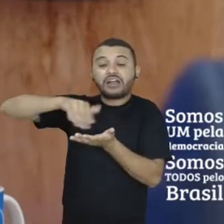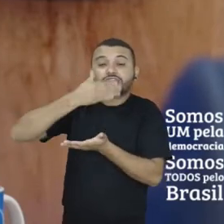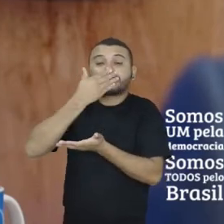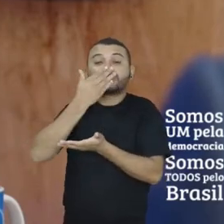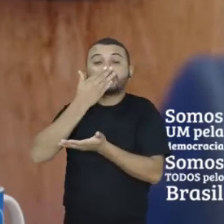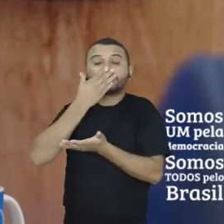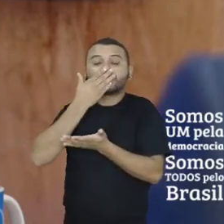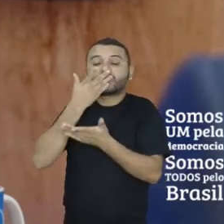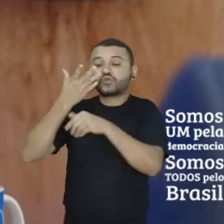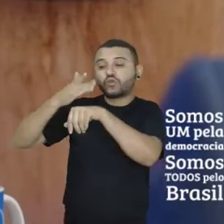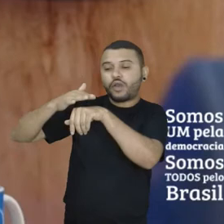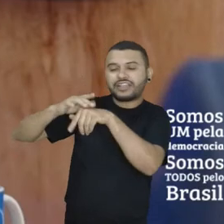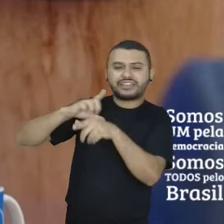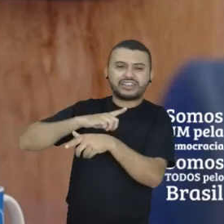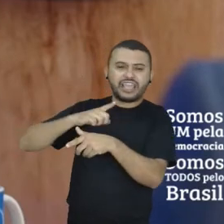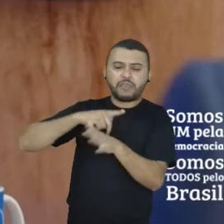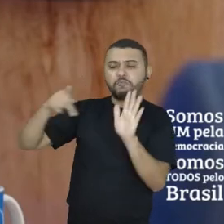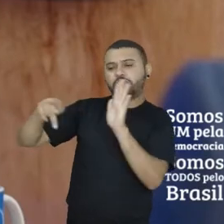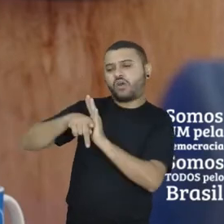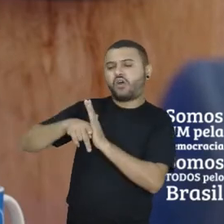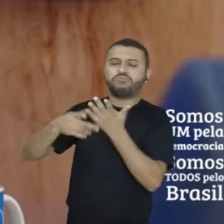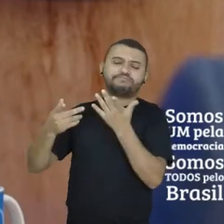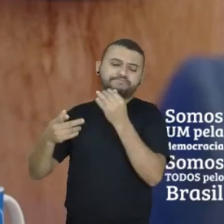doenças crônicas. Minha irmã tem